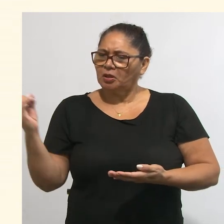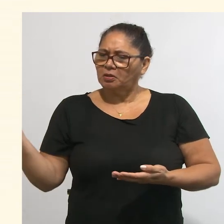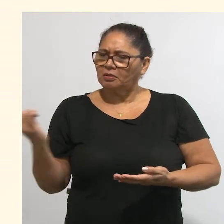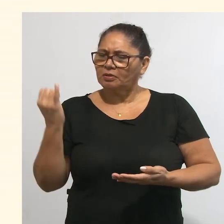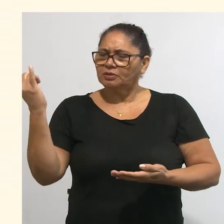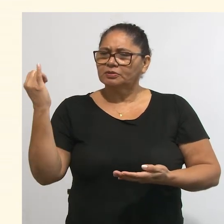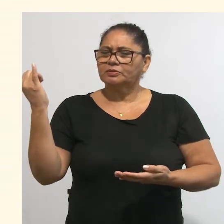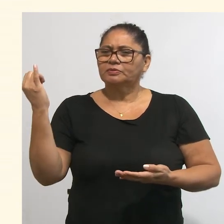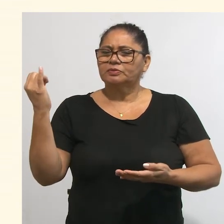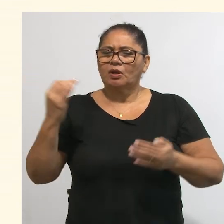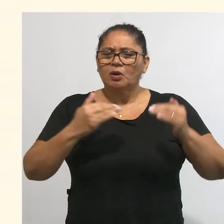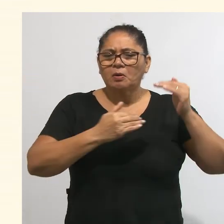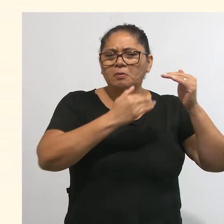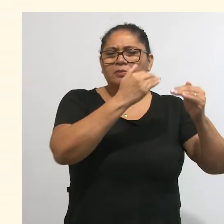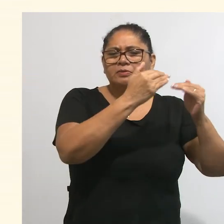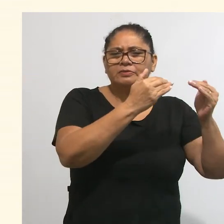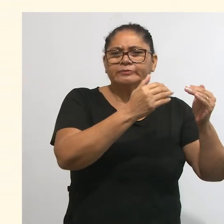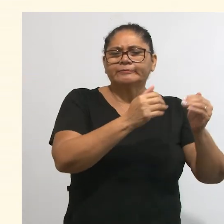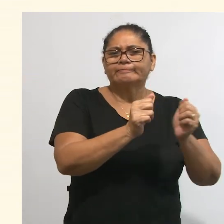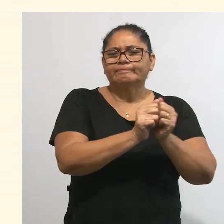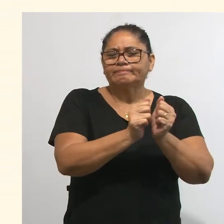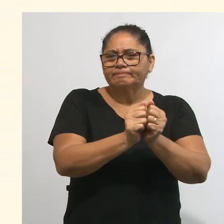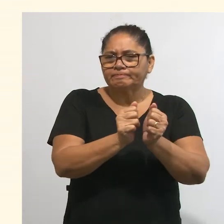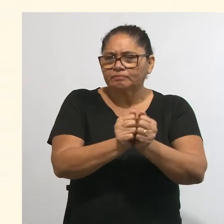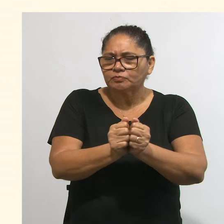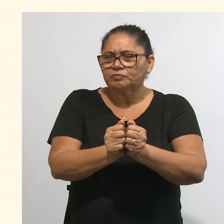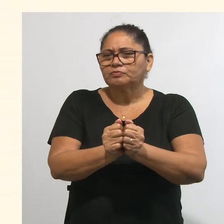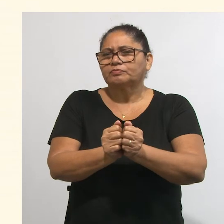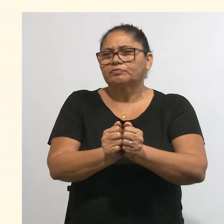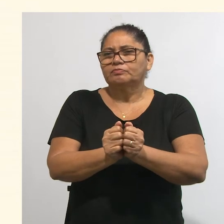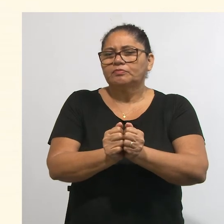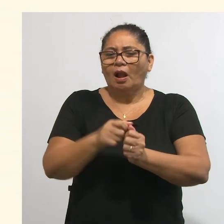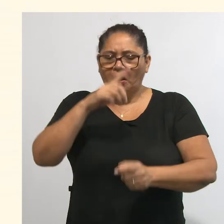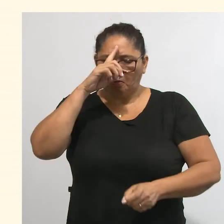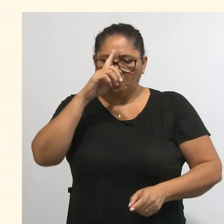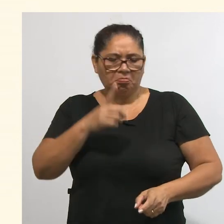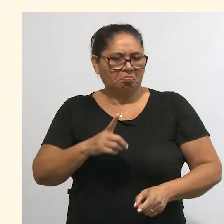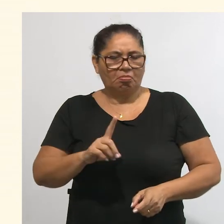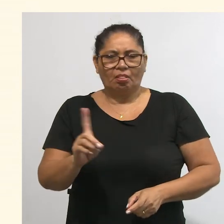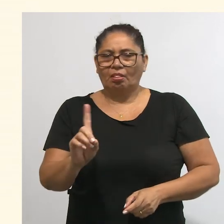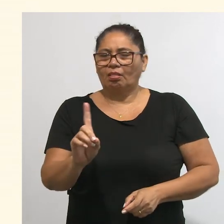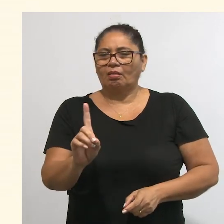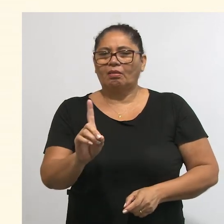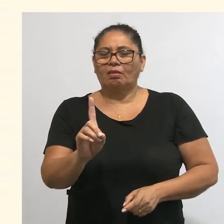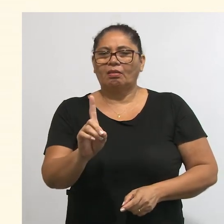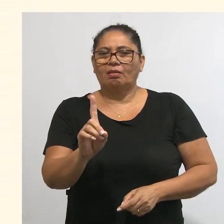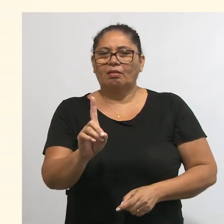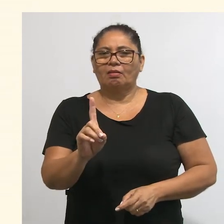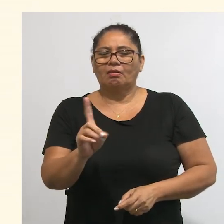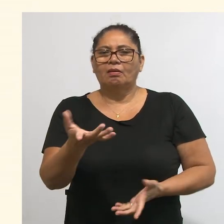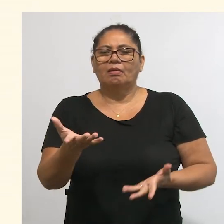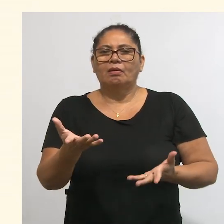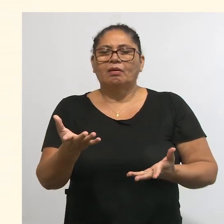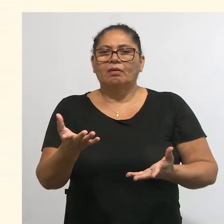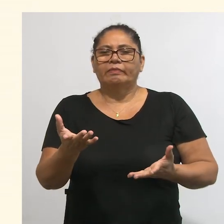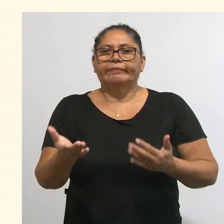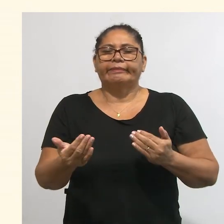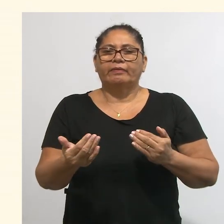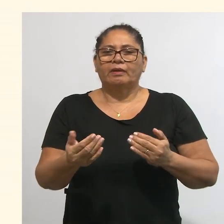muito importante, do processo em que crescem juntos, em que os argumentos de autoridade já não valem, em que, para